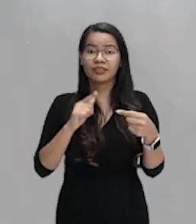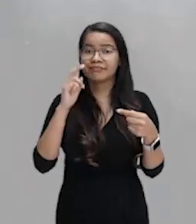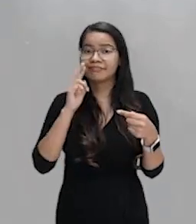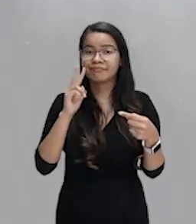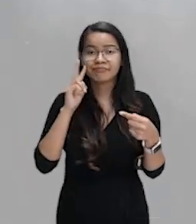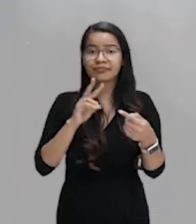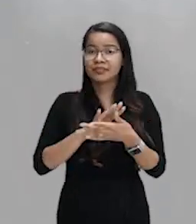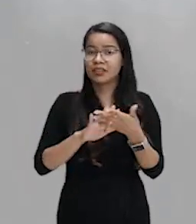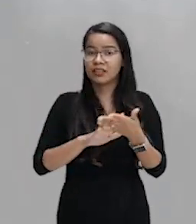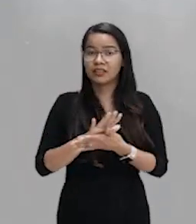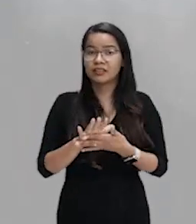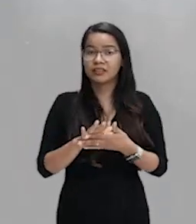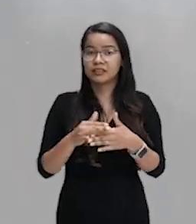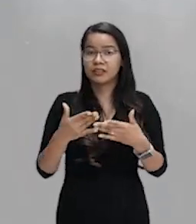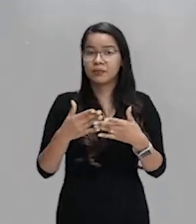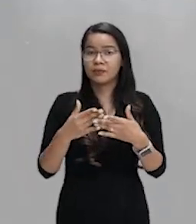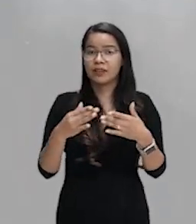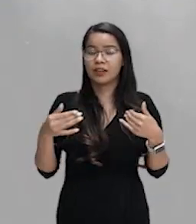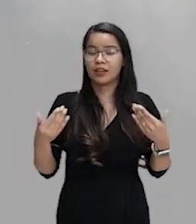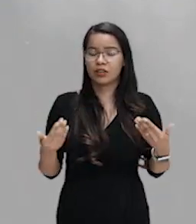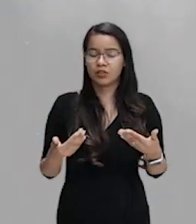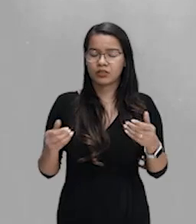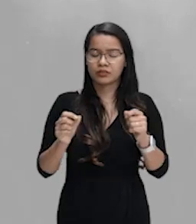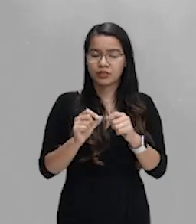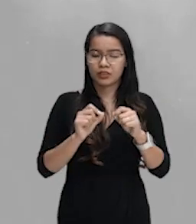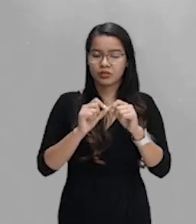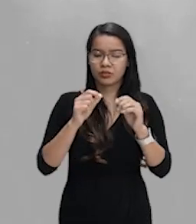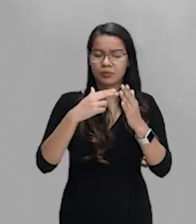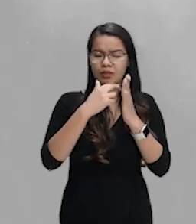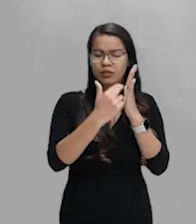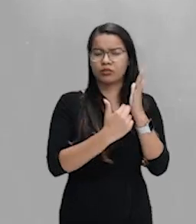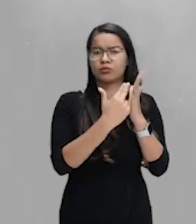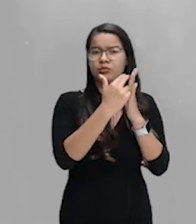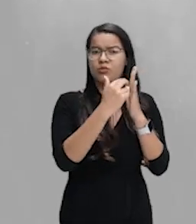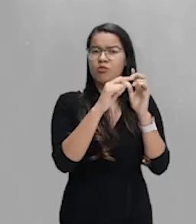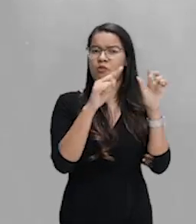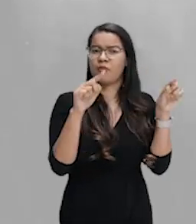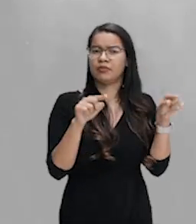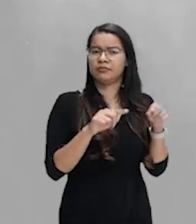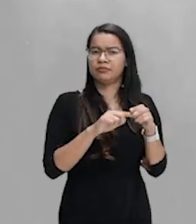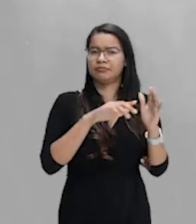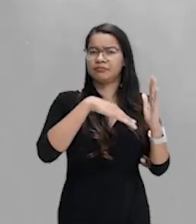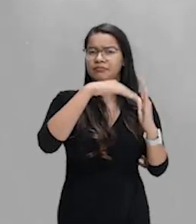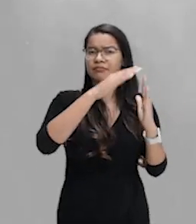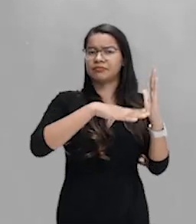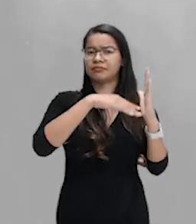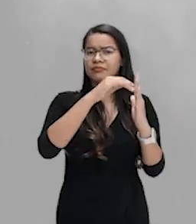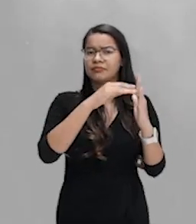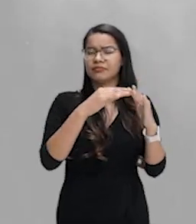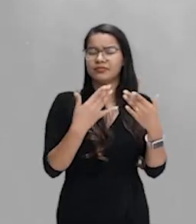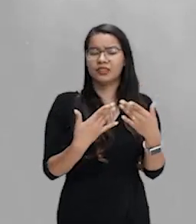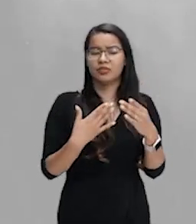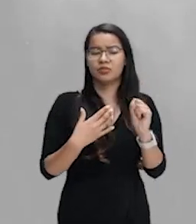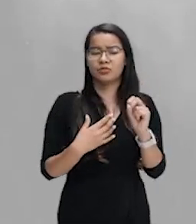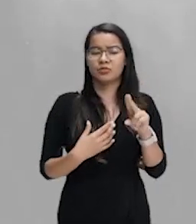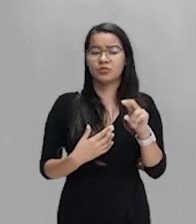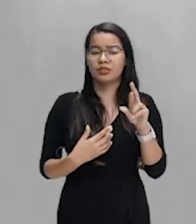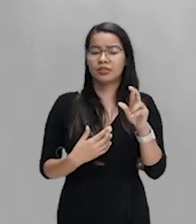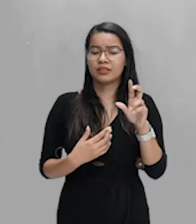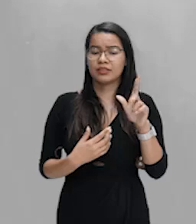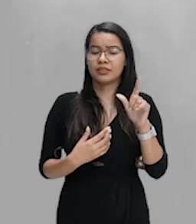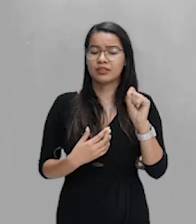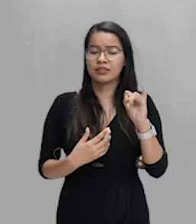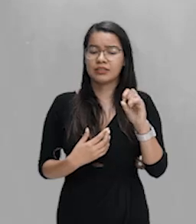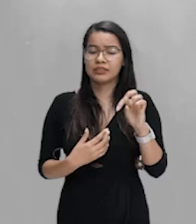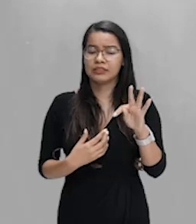tudo dentro de uma tela. Isso é o surrealismo. Os surrealistas eles vão buscar esse conceito da realidade